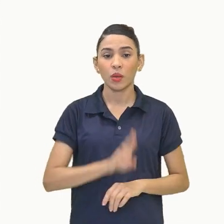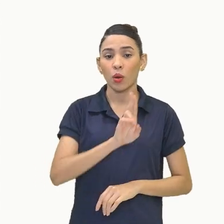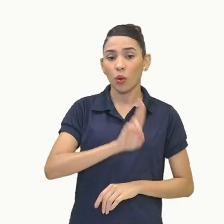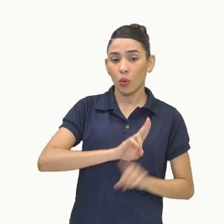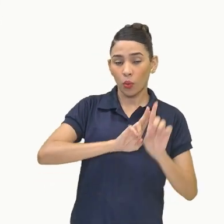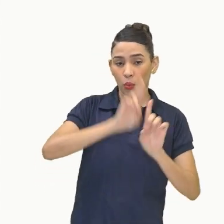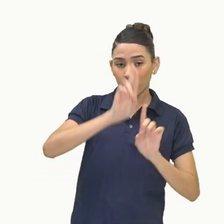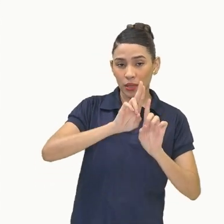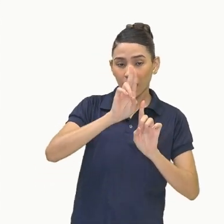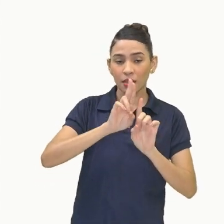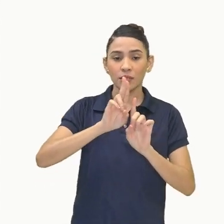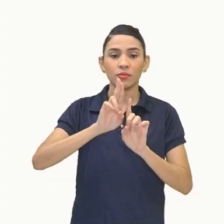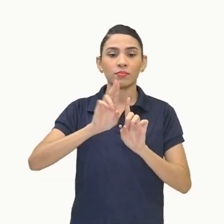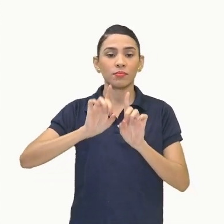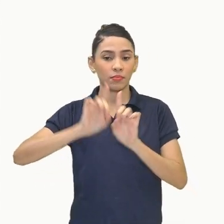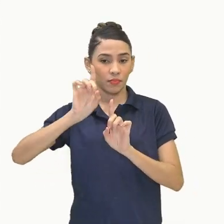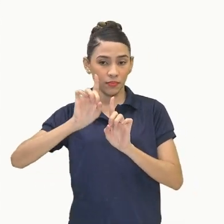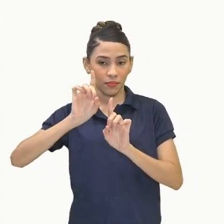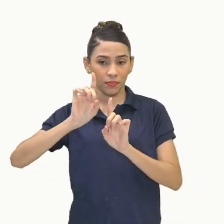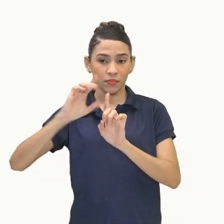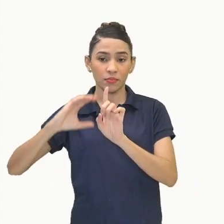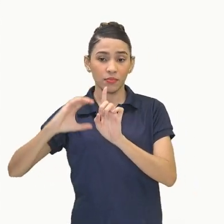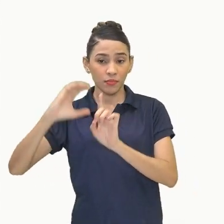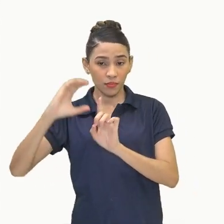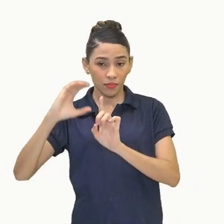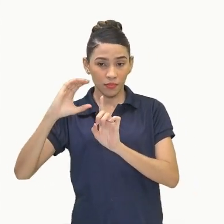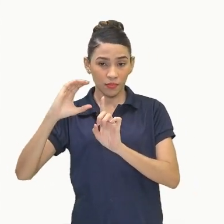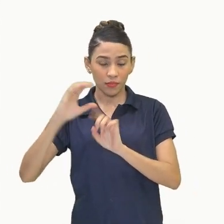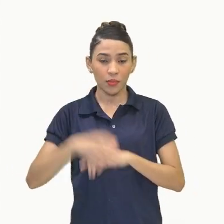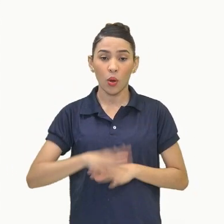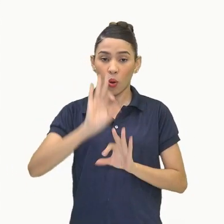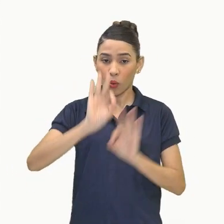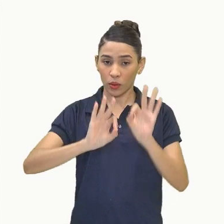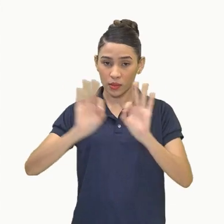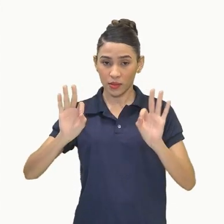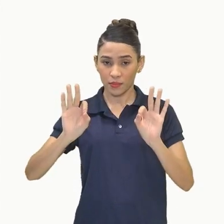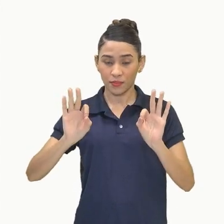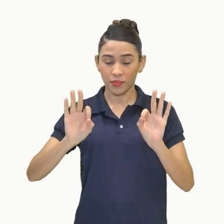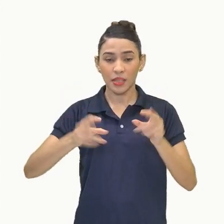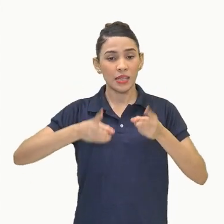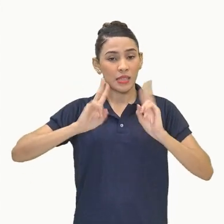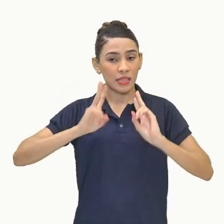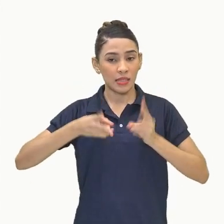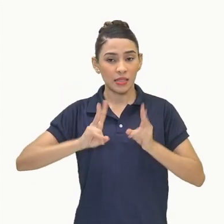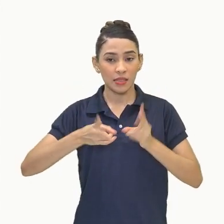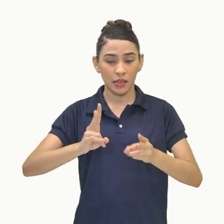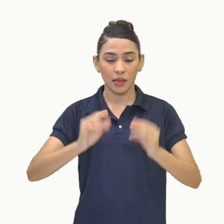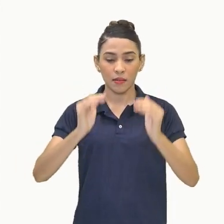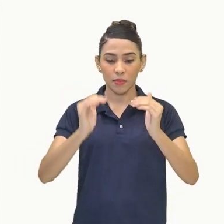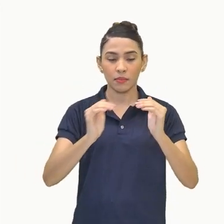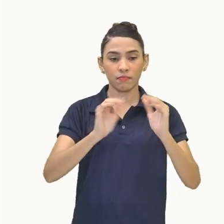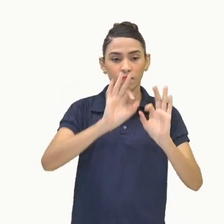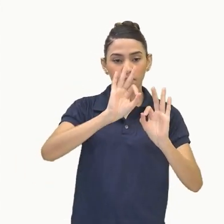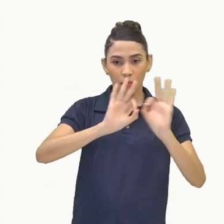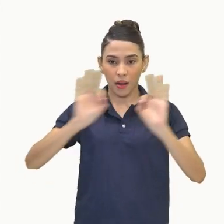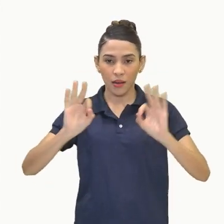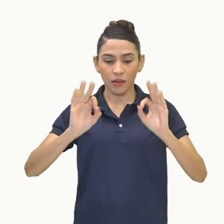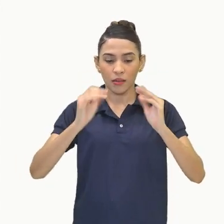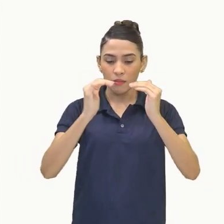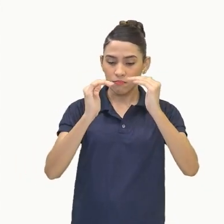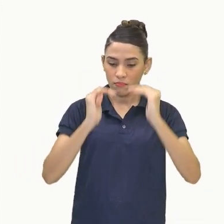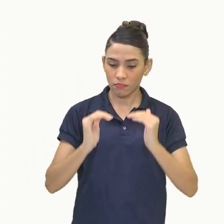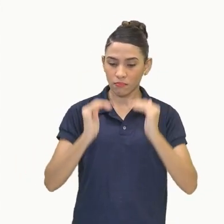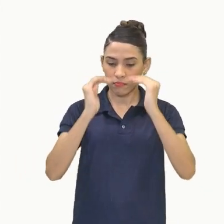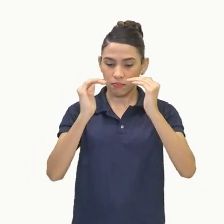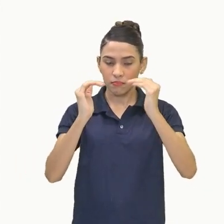a dezena, a centena e aqui a unidade de milhar. Sempre um embaixo do outro. Então, a unidade do